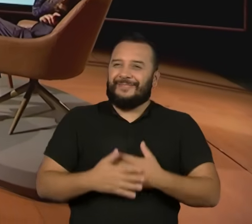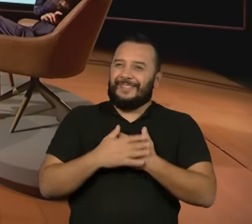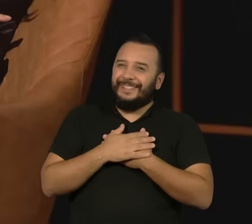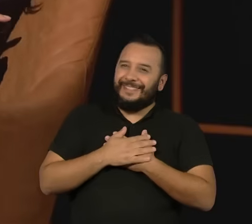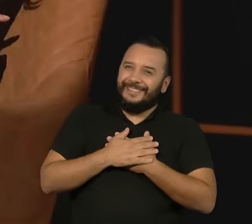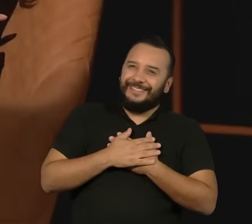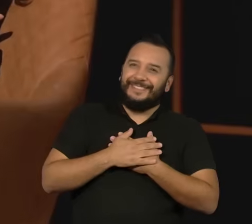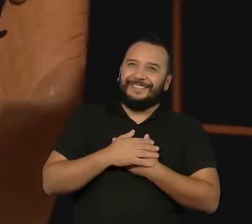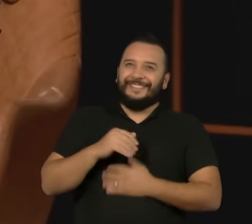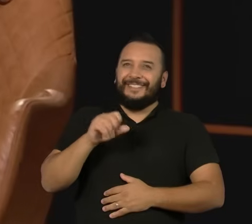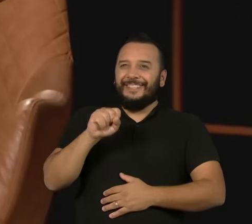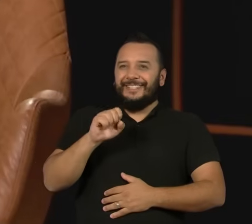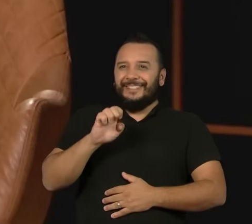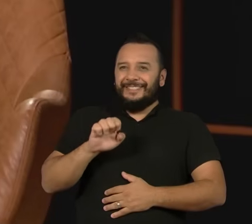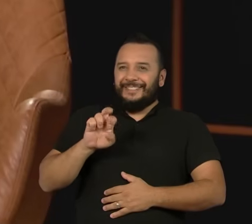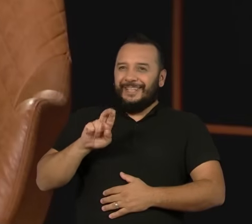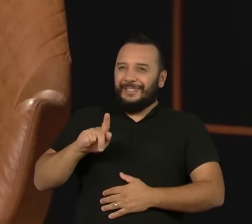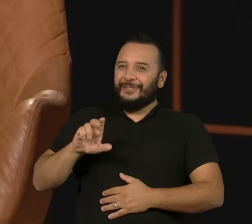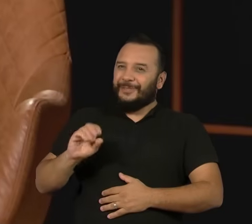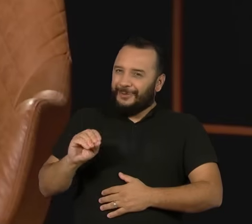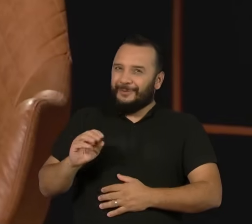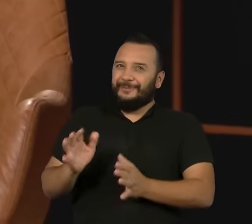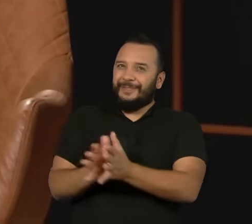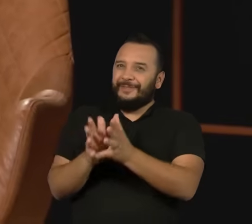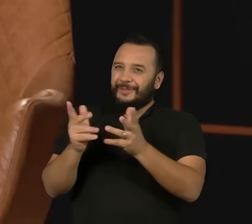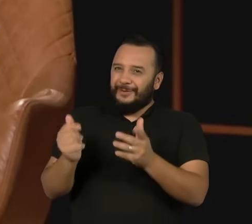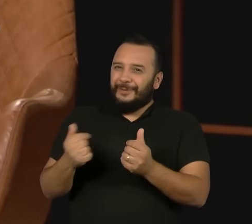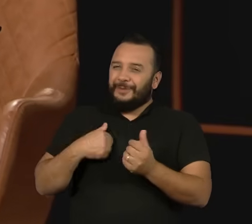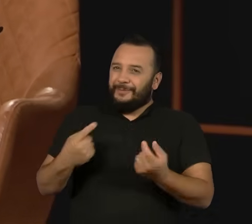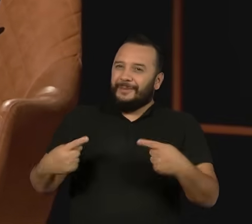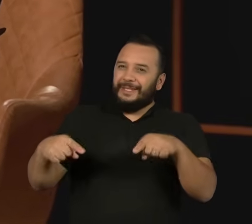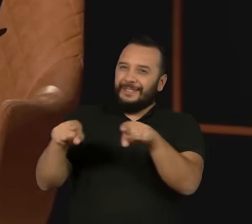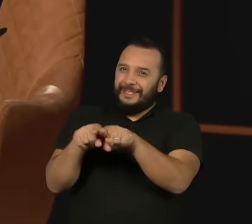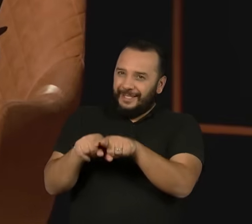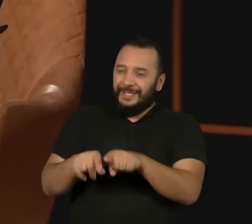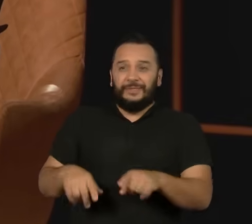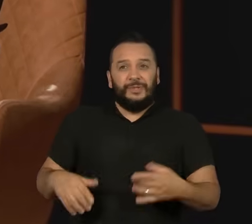Querido Sérgio, maravilhoso, parceiraço também. A gente foi ali,